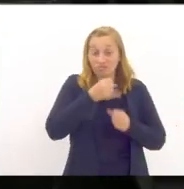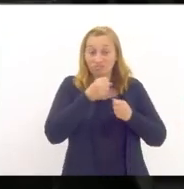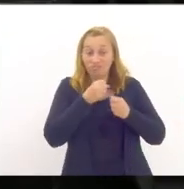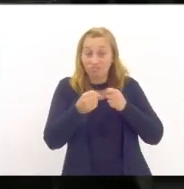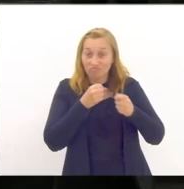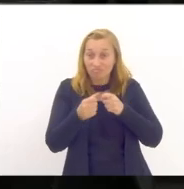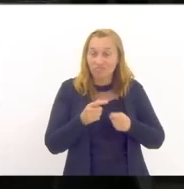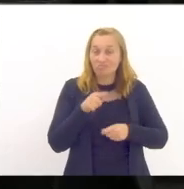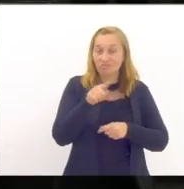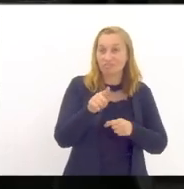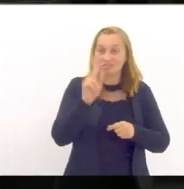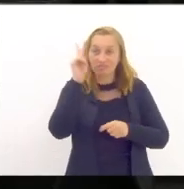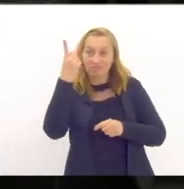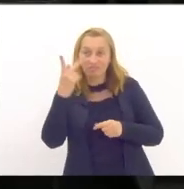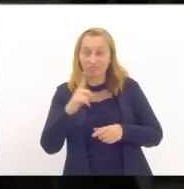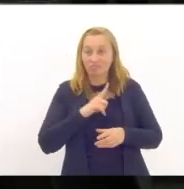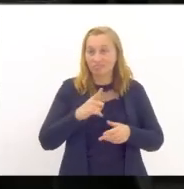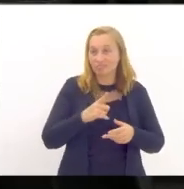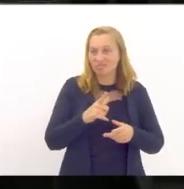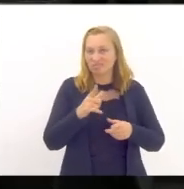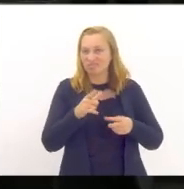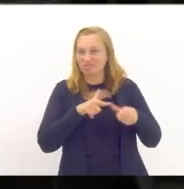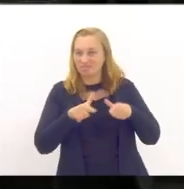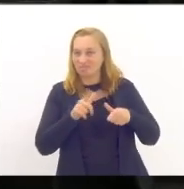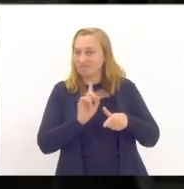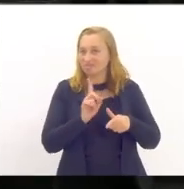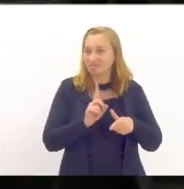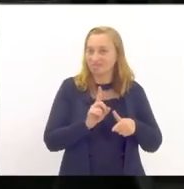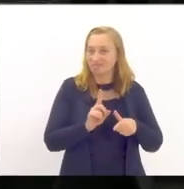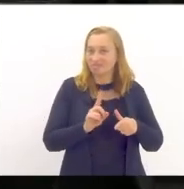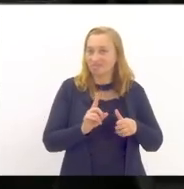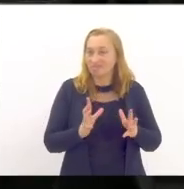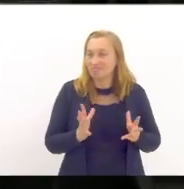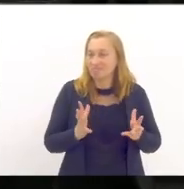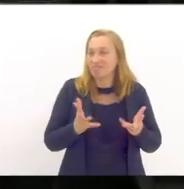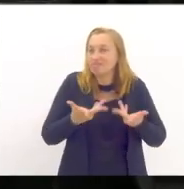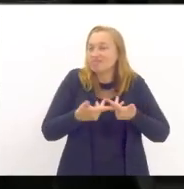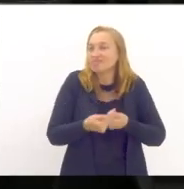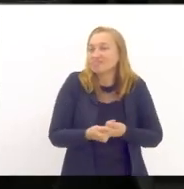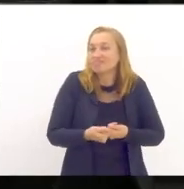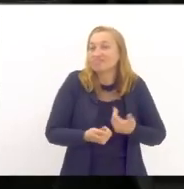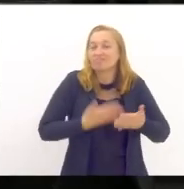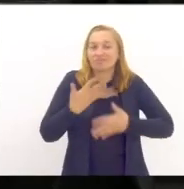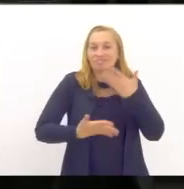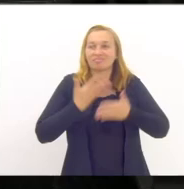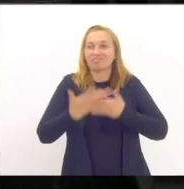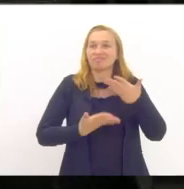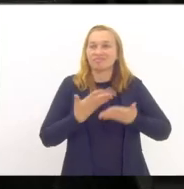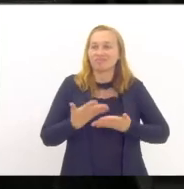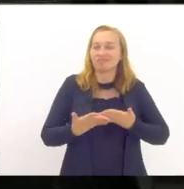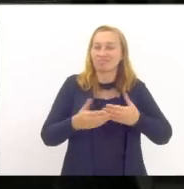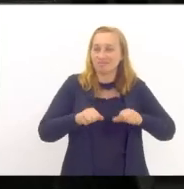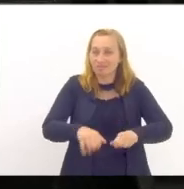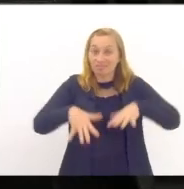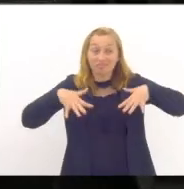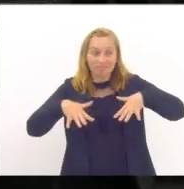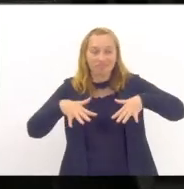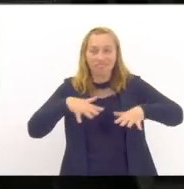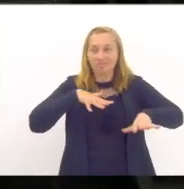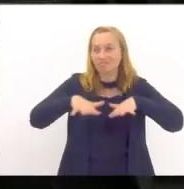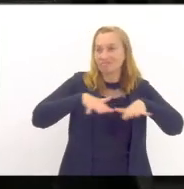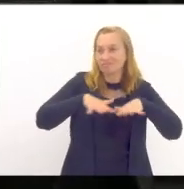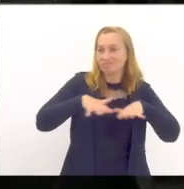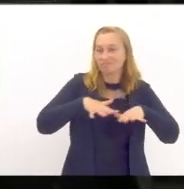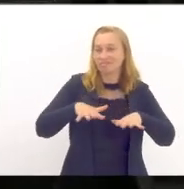plenário repleto de história não era trabalho. Era um delírio, um lazer, um prazer. Um plenário que viu as movimentações